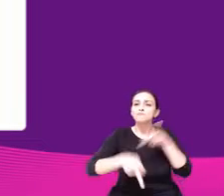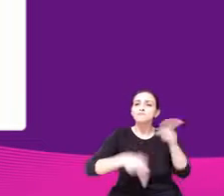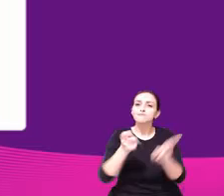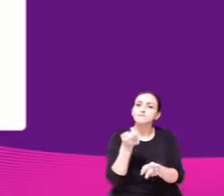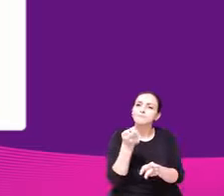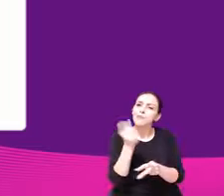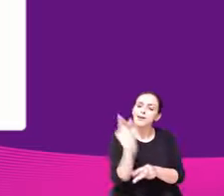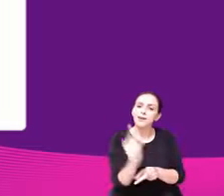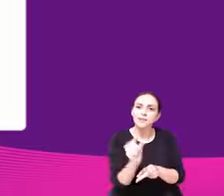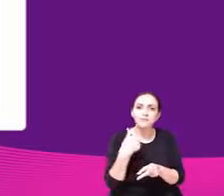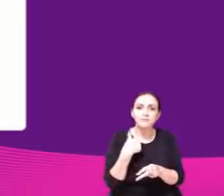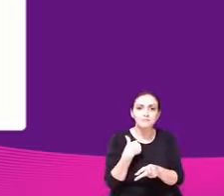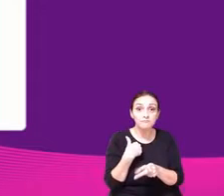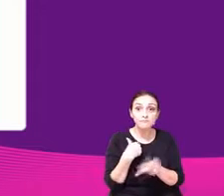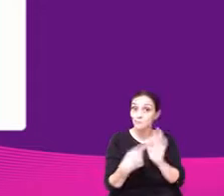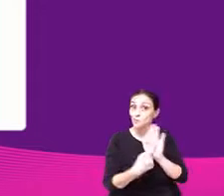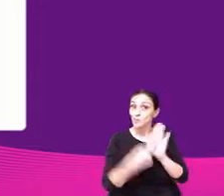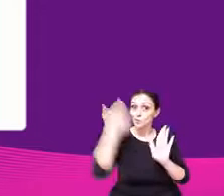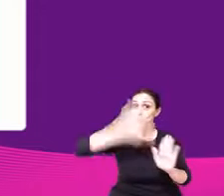Que confirma